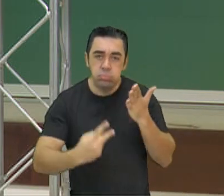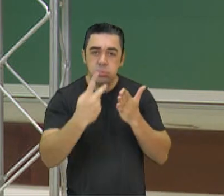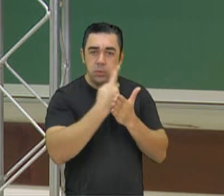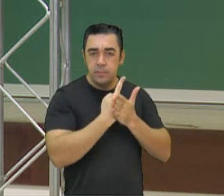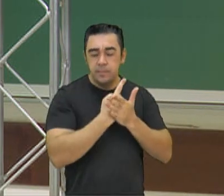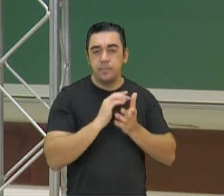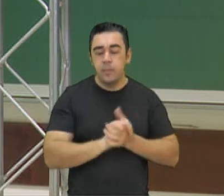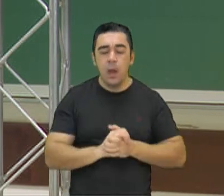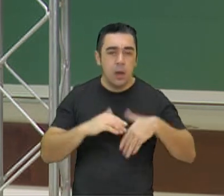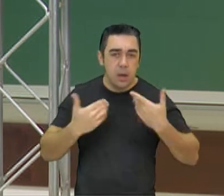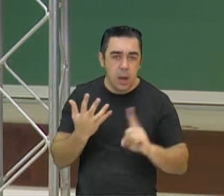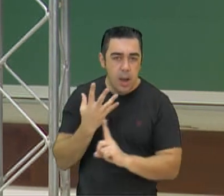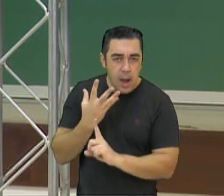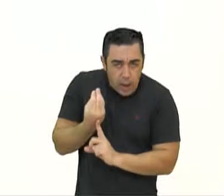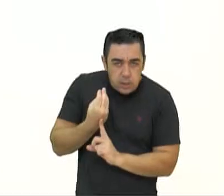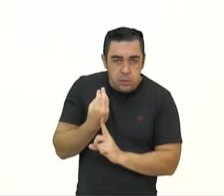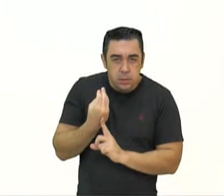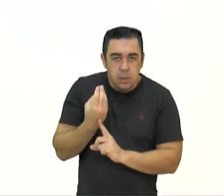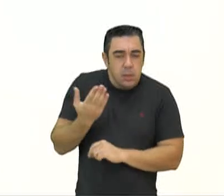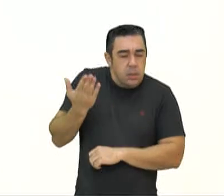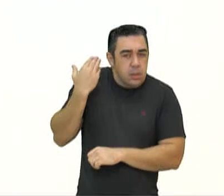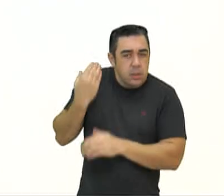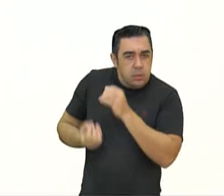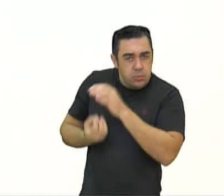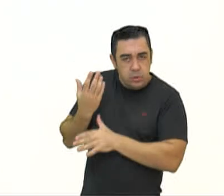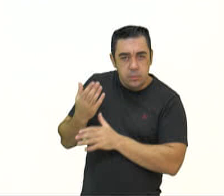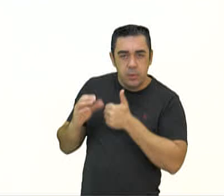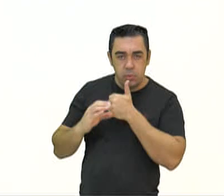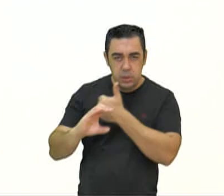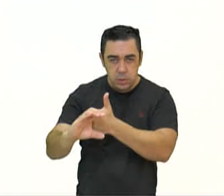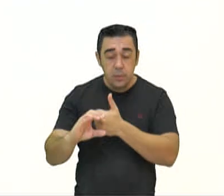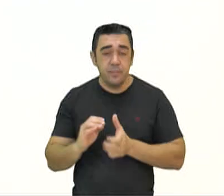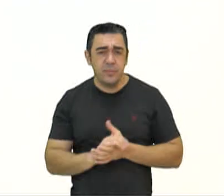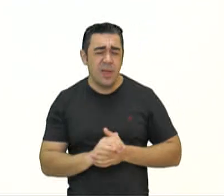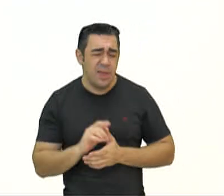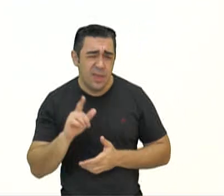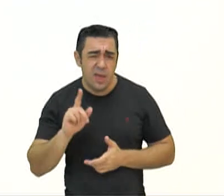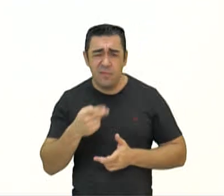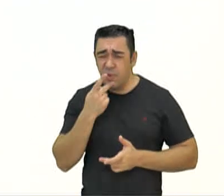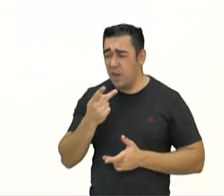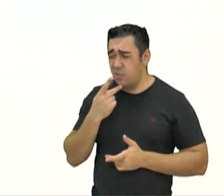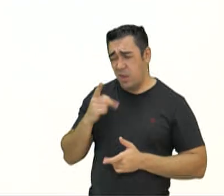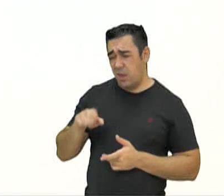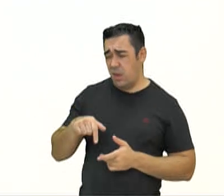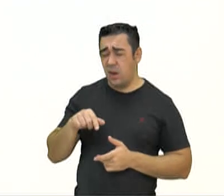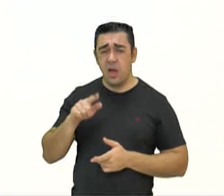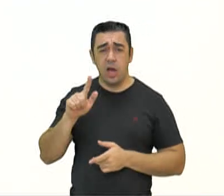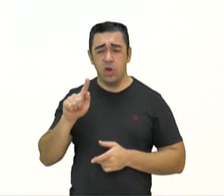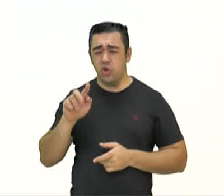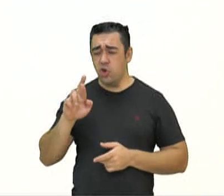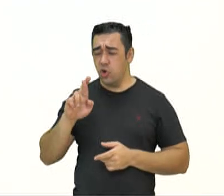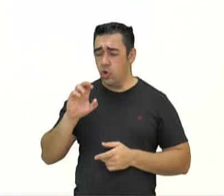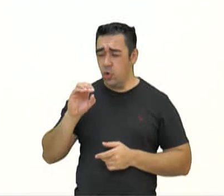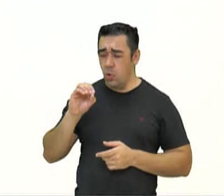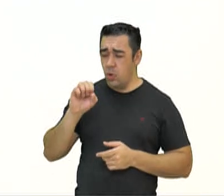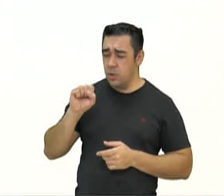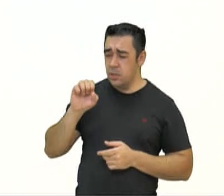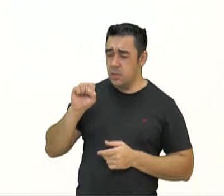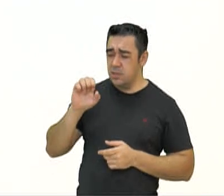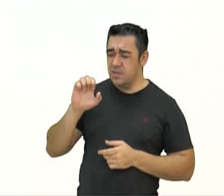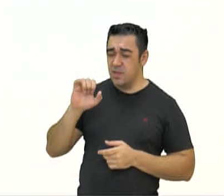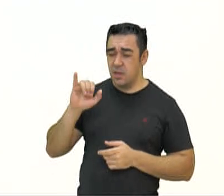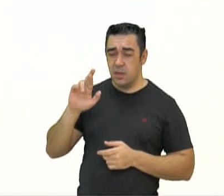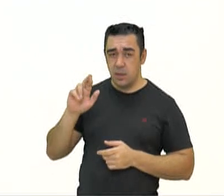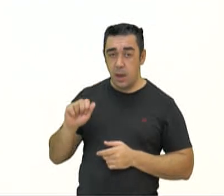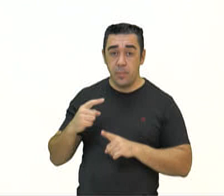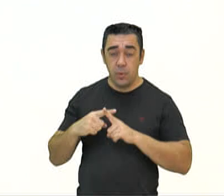arte paleocristã, ela era considerada grosseira. Primeiro, que os artistas da época